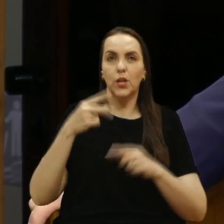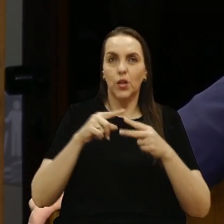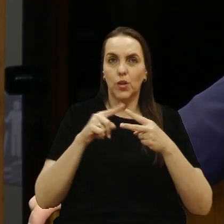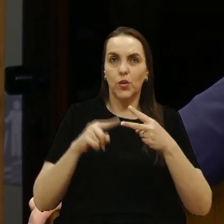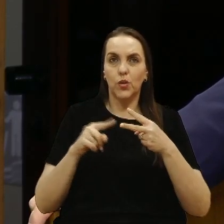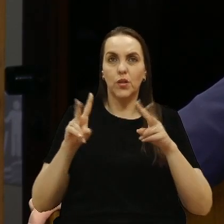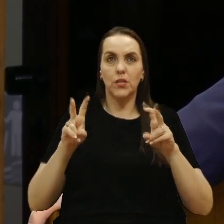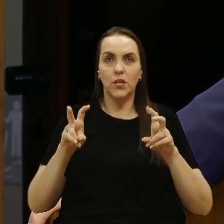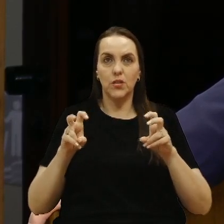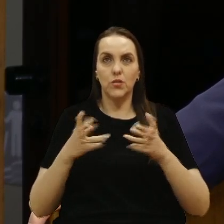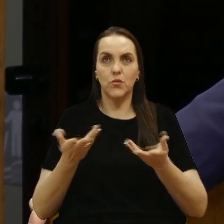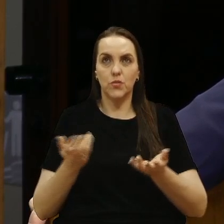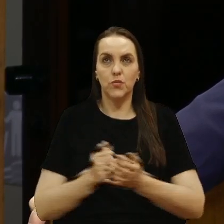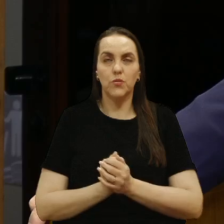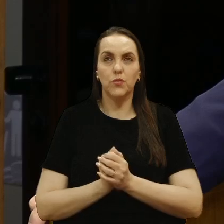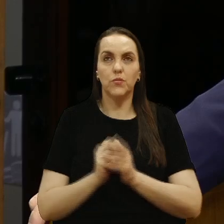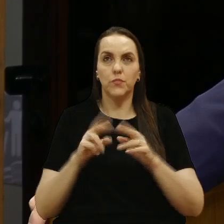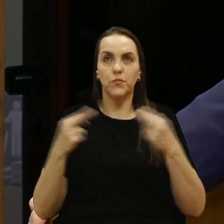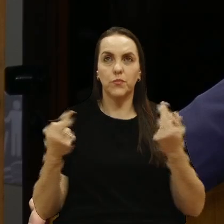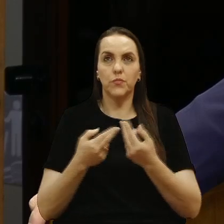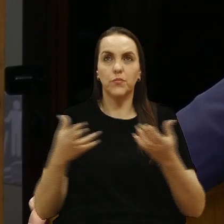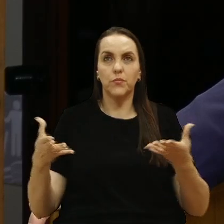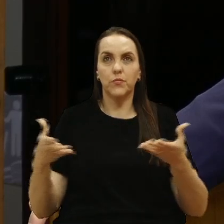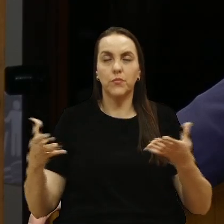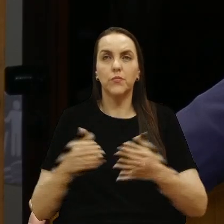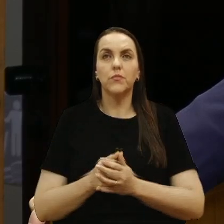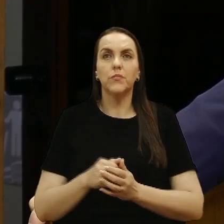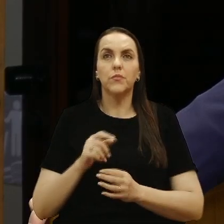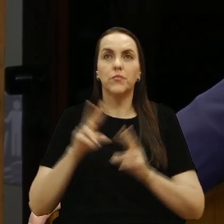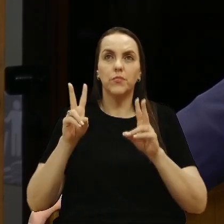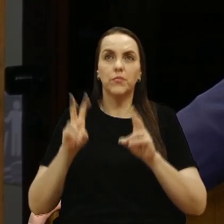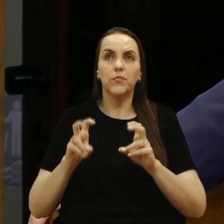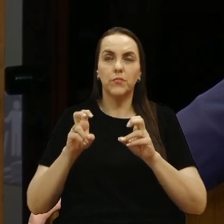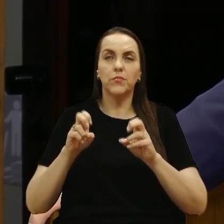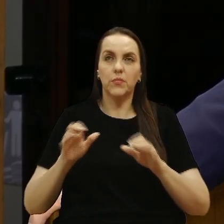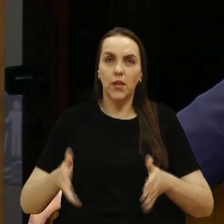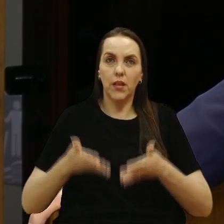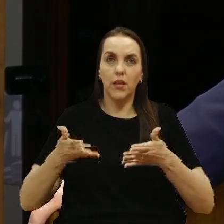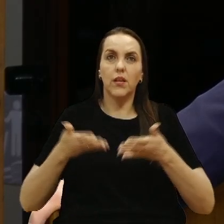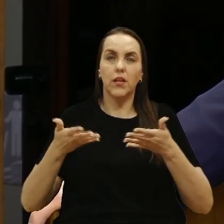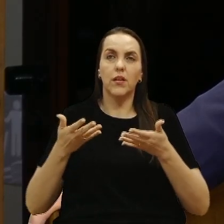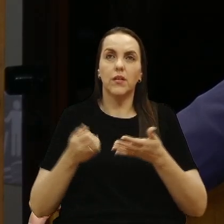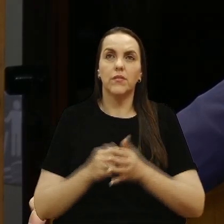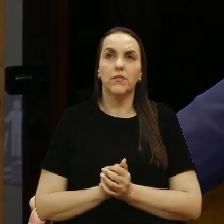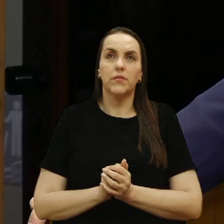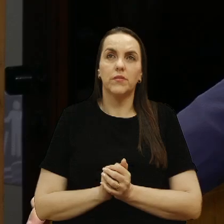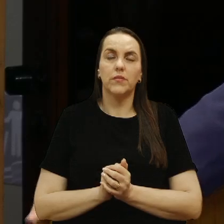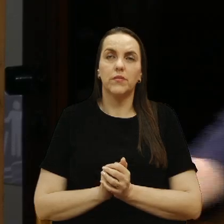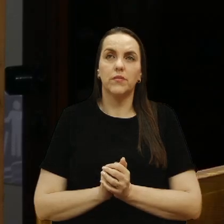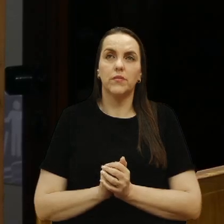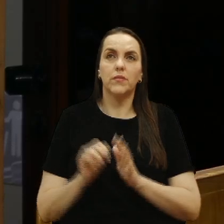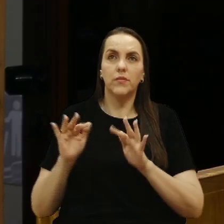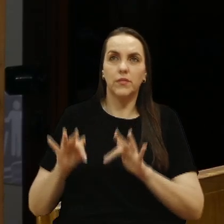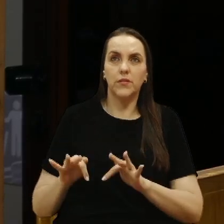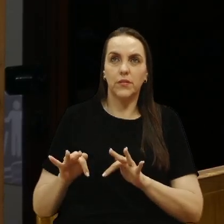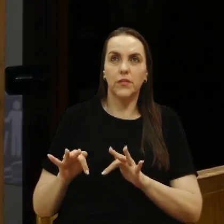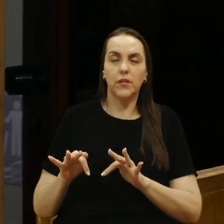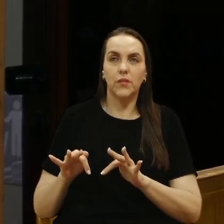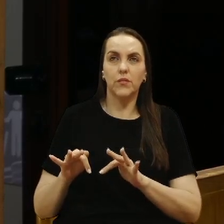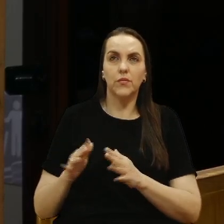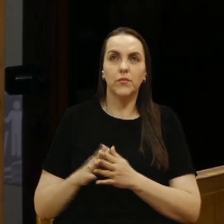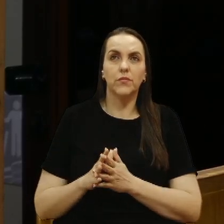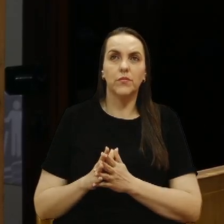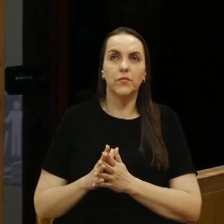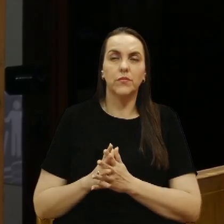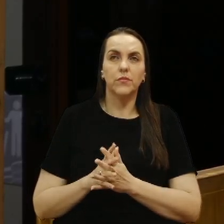presidente, para tratar aqui no meu grande expediente. Um assunto um pouco mais leve, digamos assim, e no final, uma manifestação aqui com